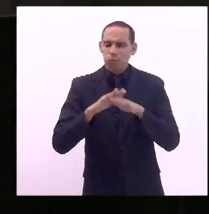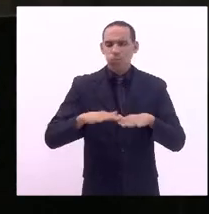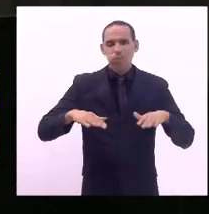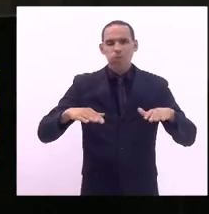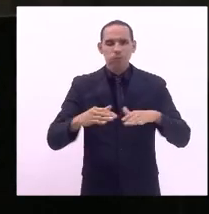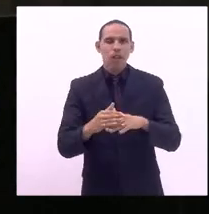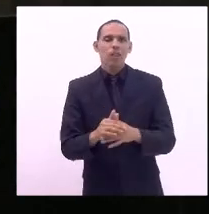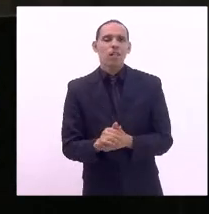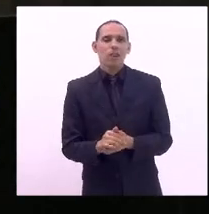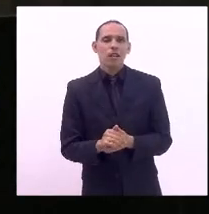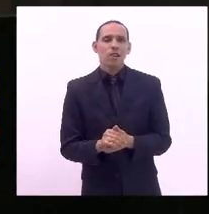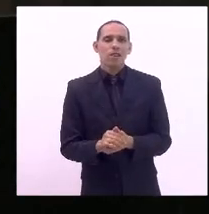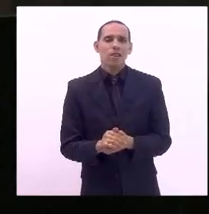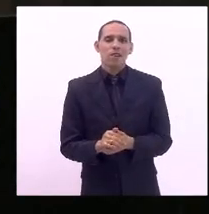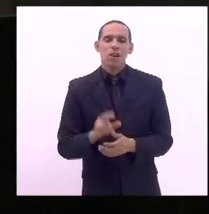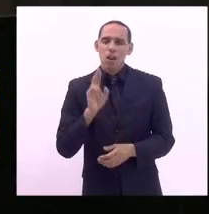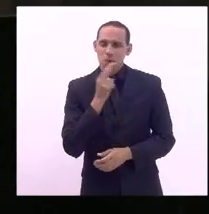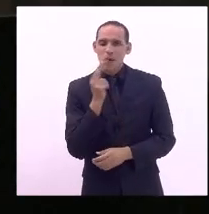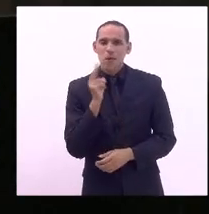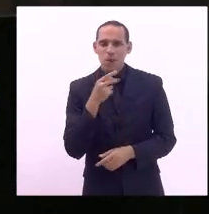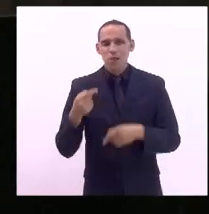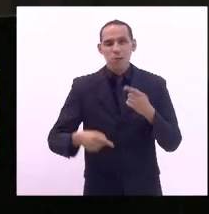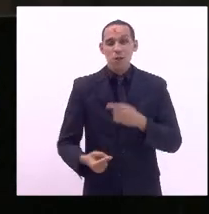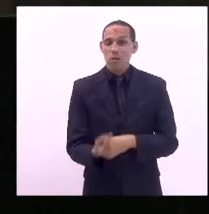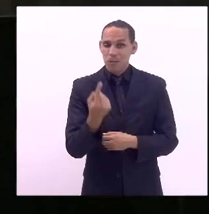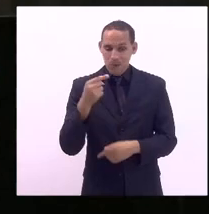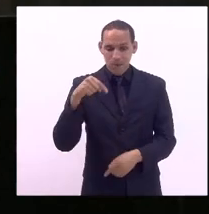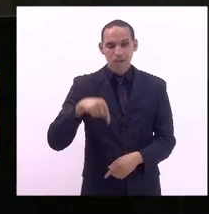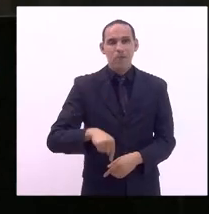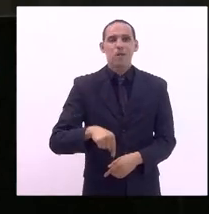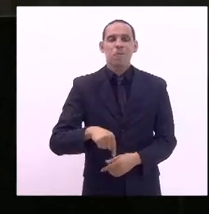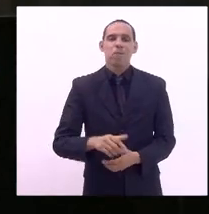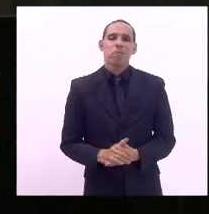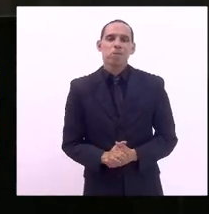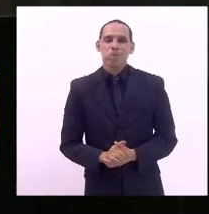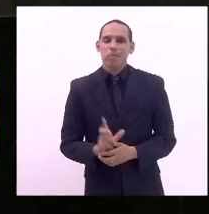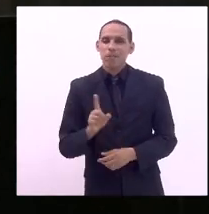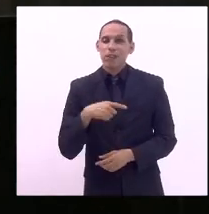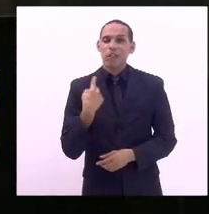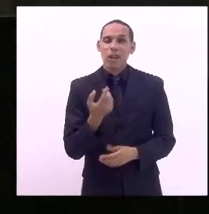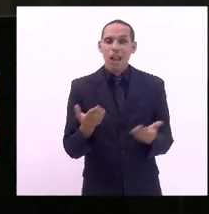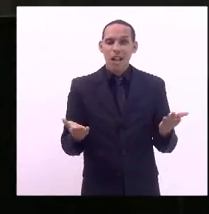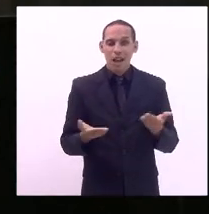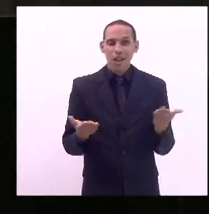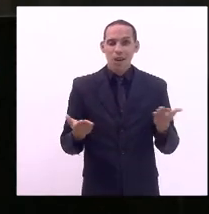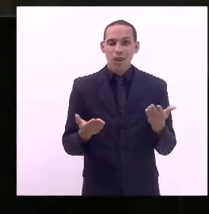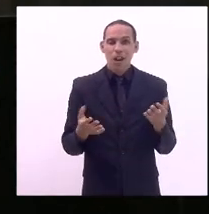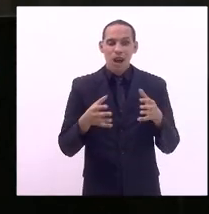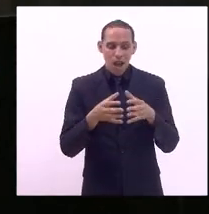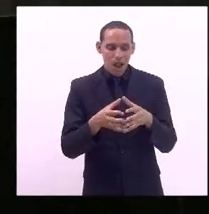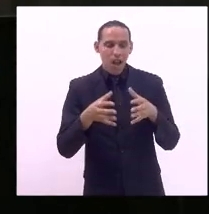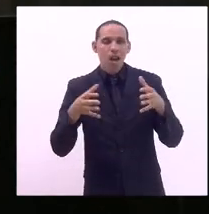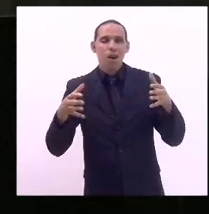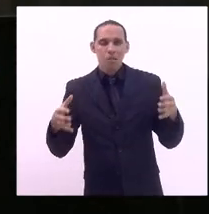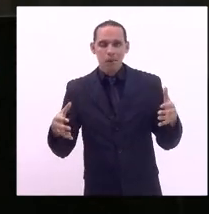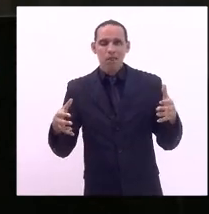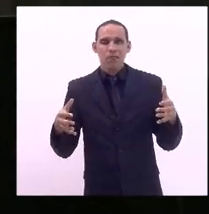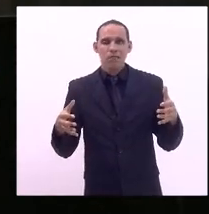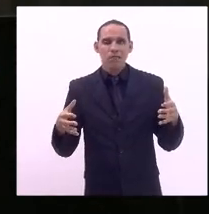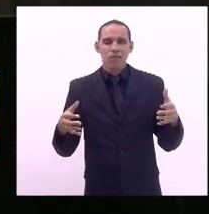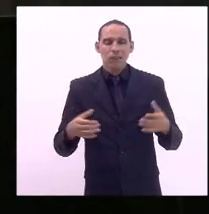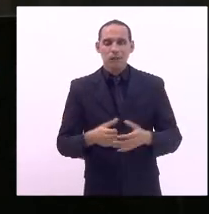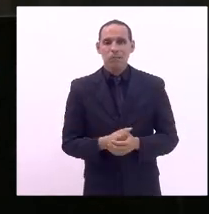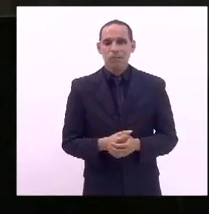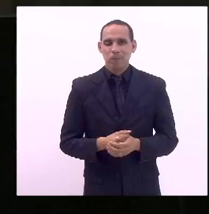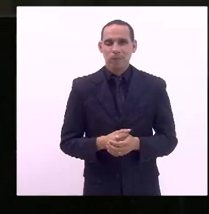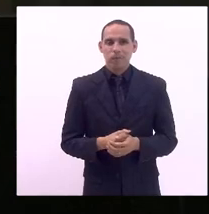regime de urgência e discussão única por esta casa, nós vamos estar ampliando